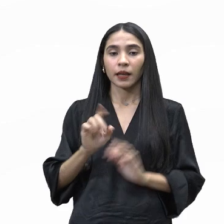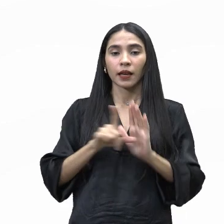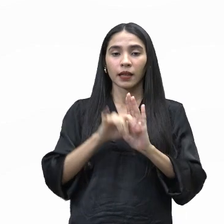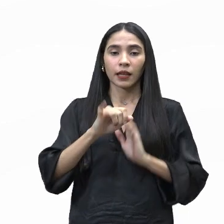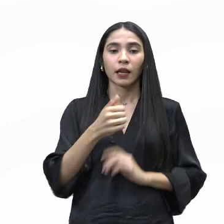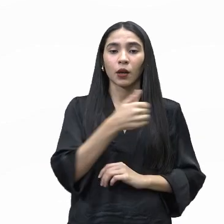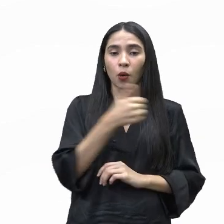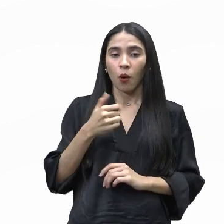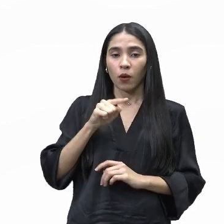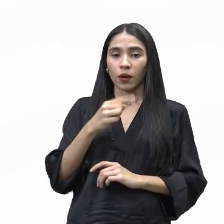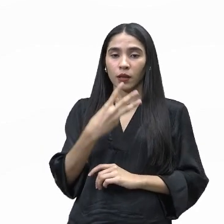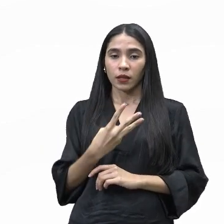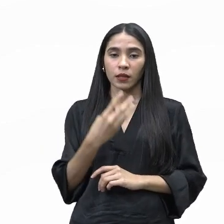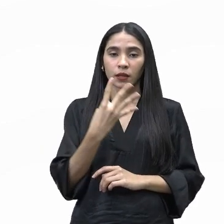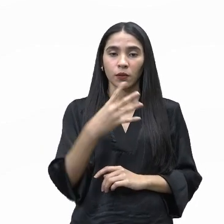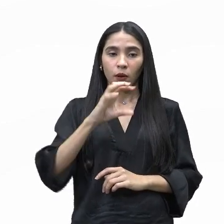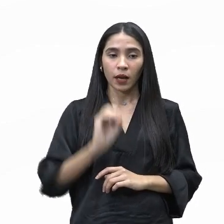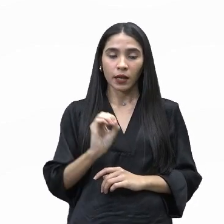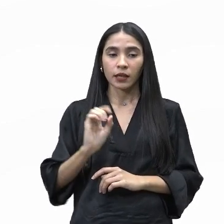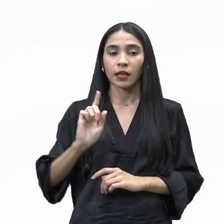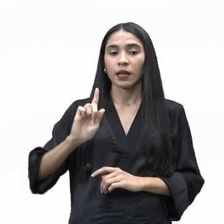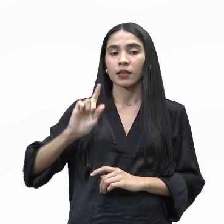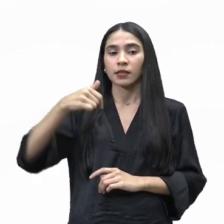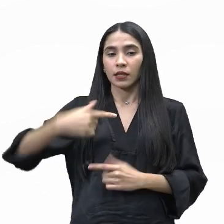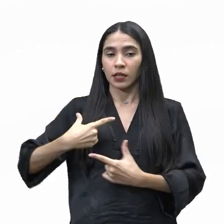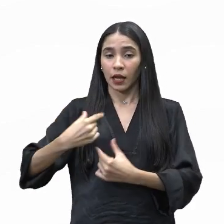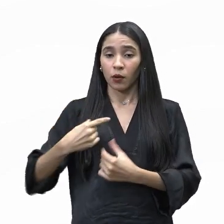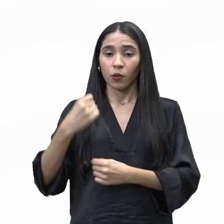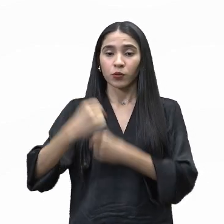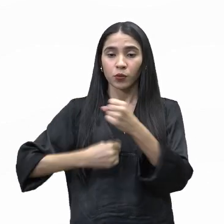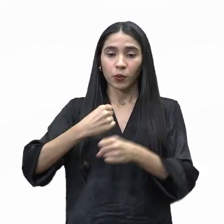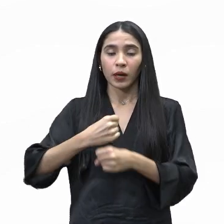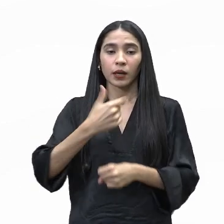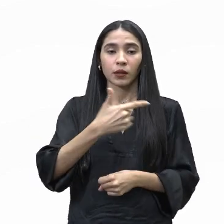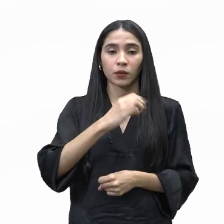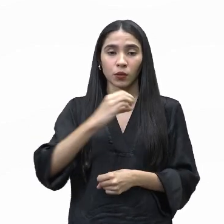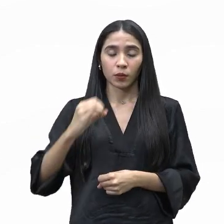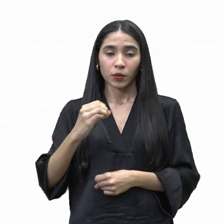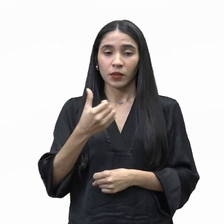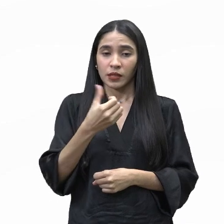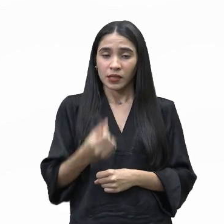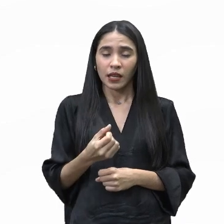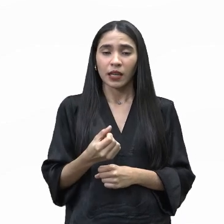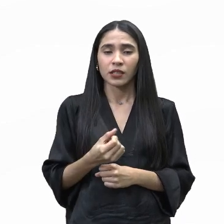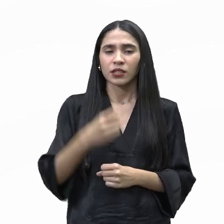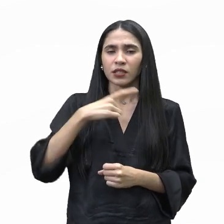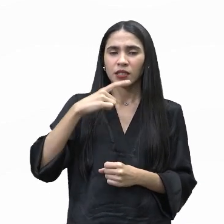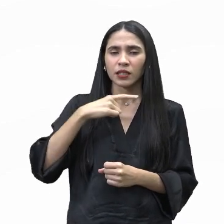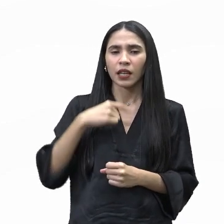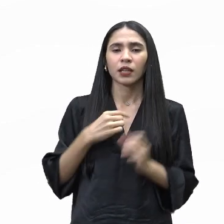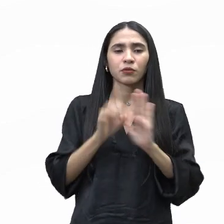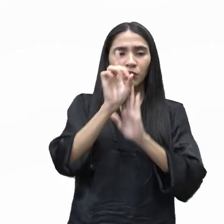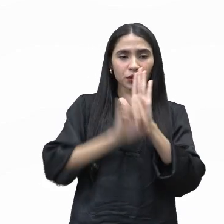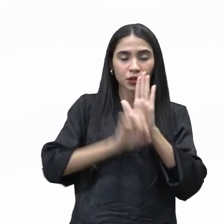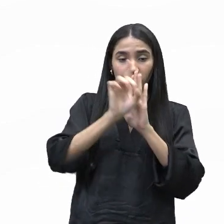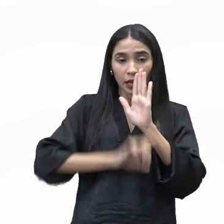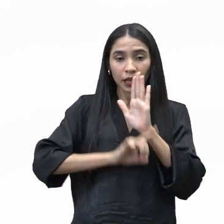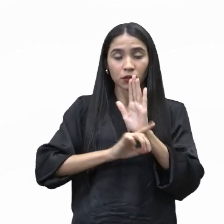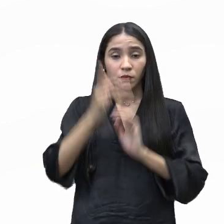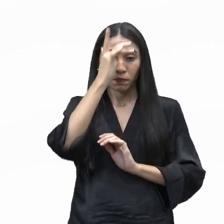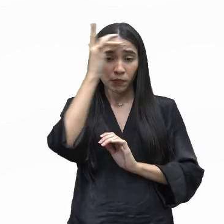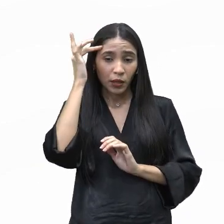11.340, de 7 de agosto de 2006. Essa lei define os diversos direitos das